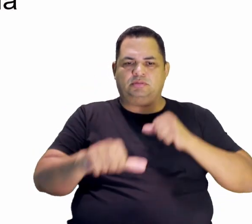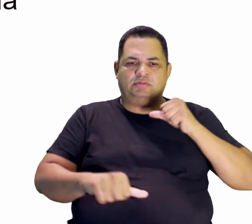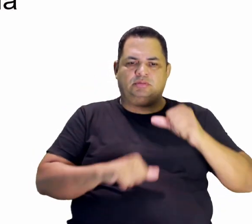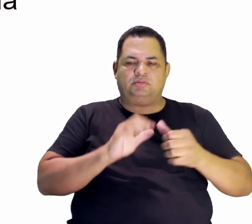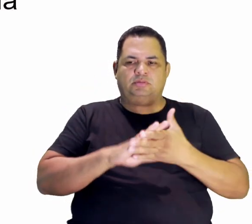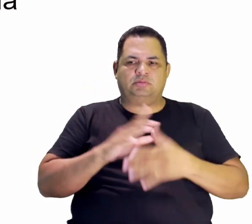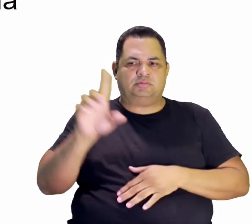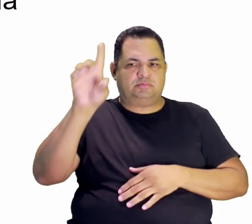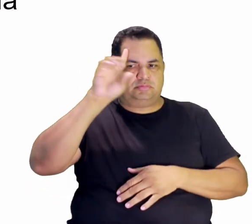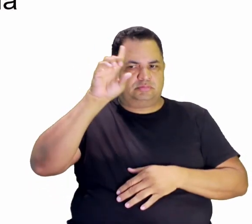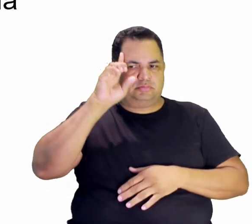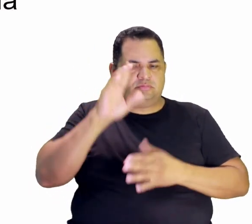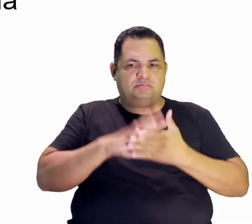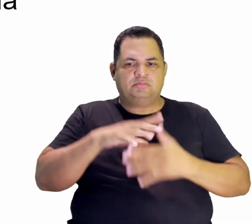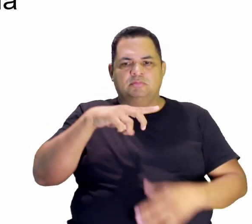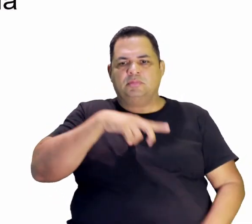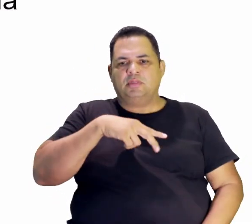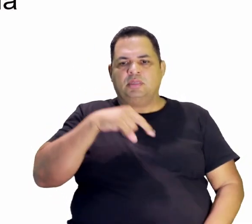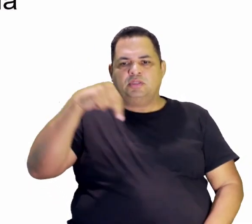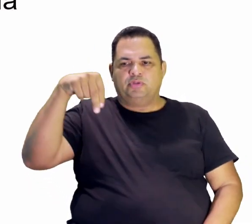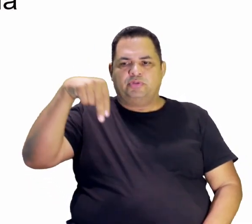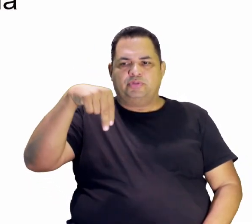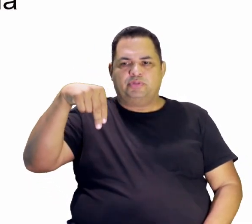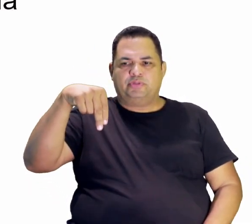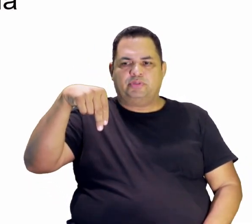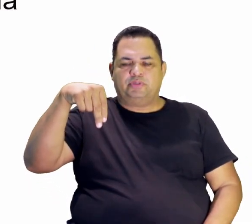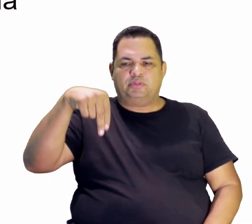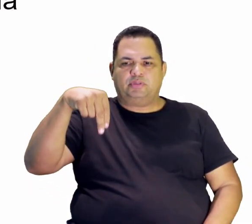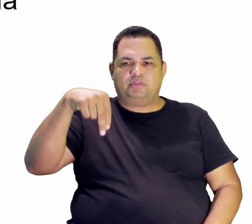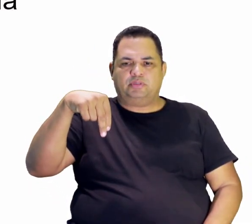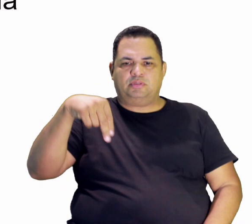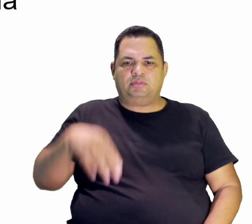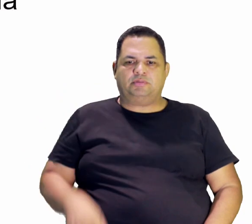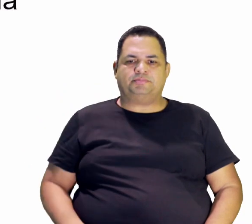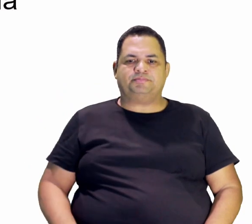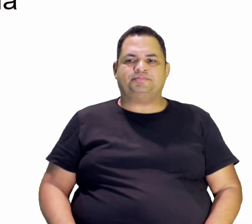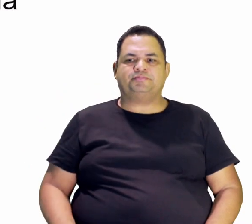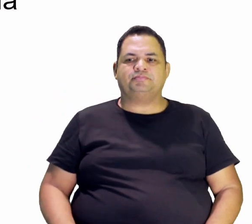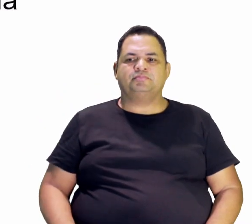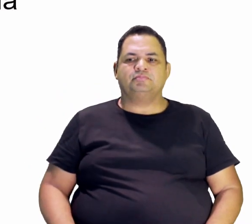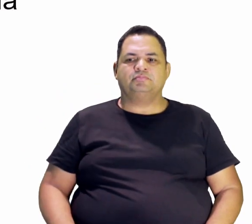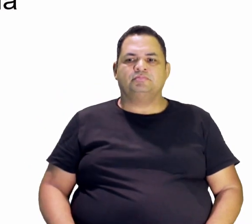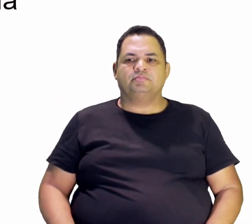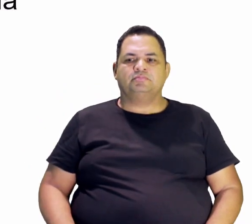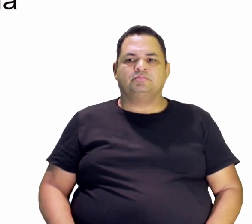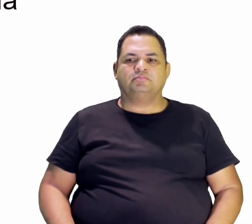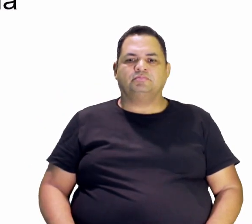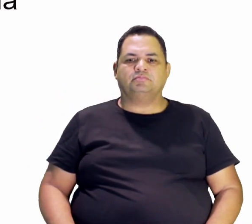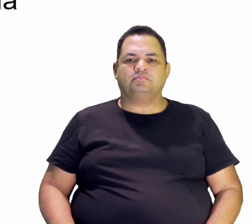dia a dia para newton, tá? Mas essa é a medida, quilograma força.